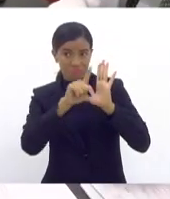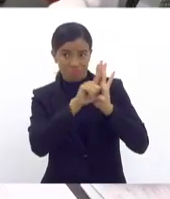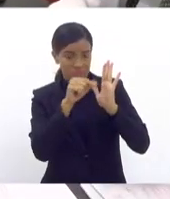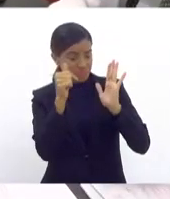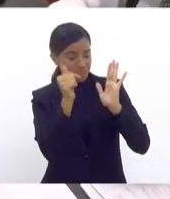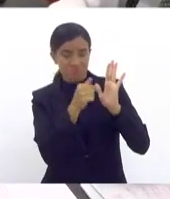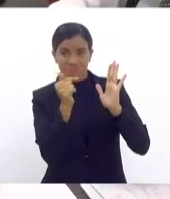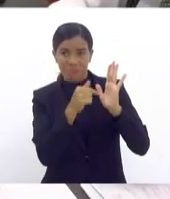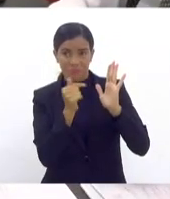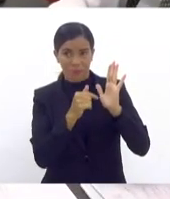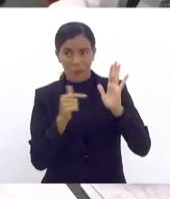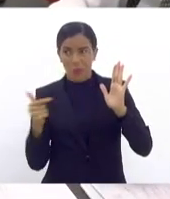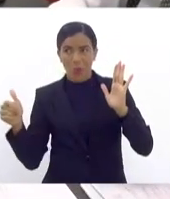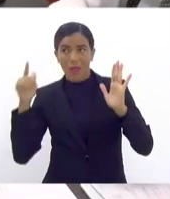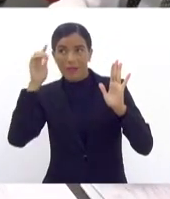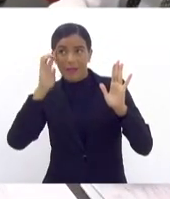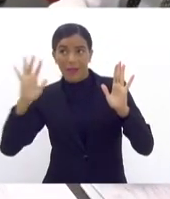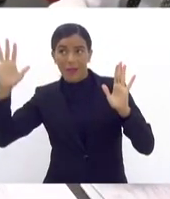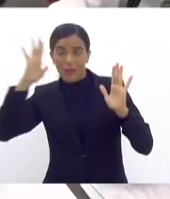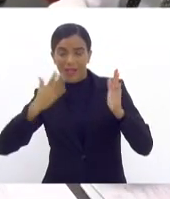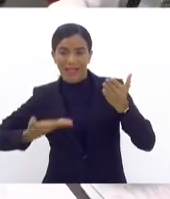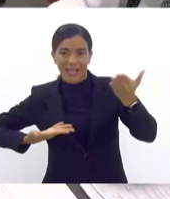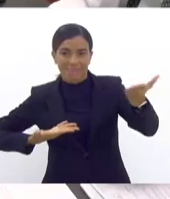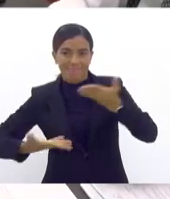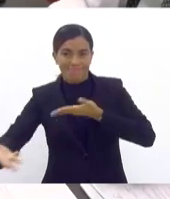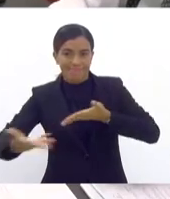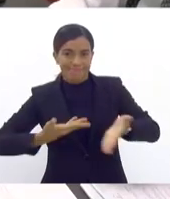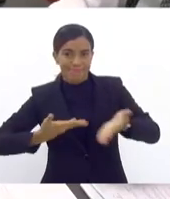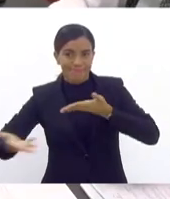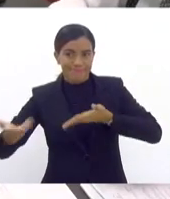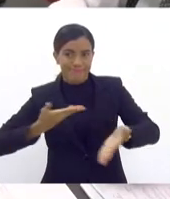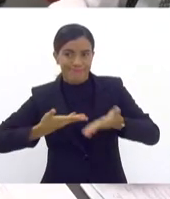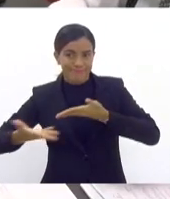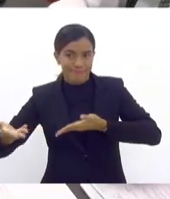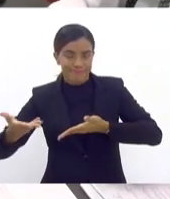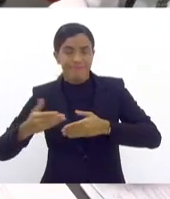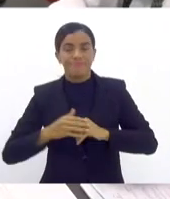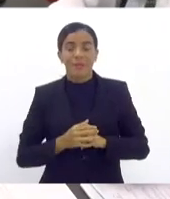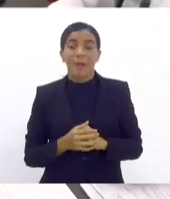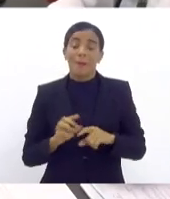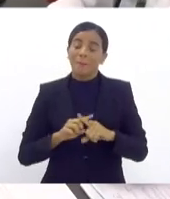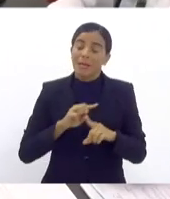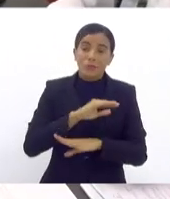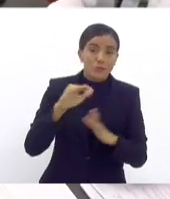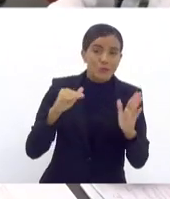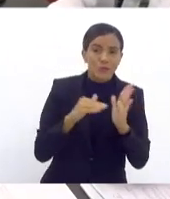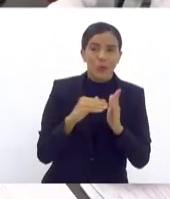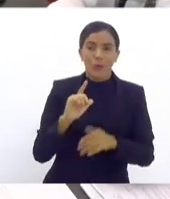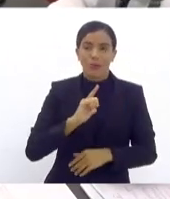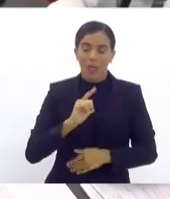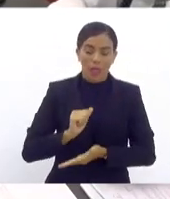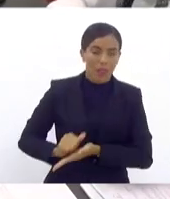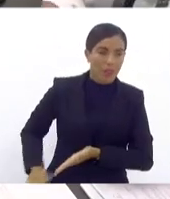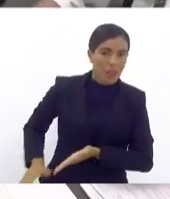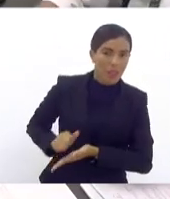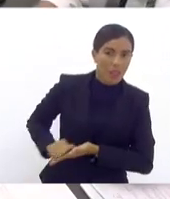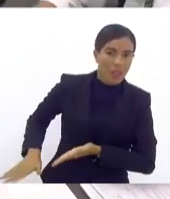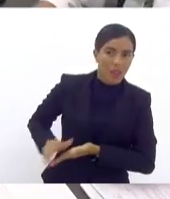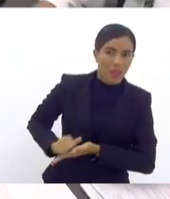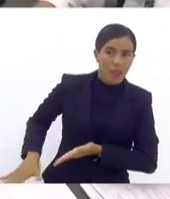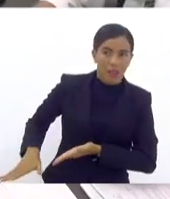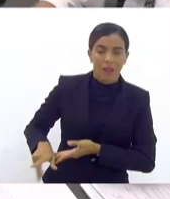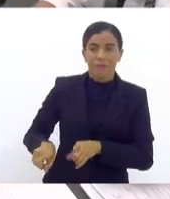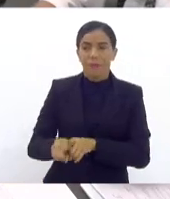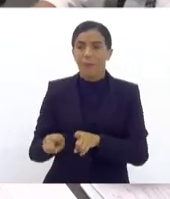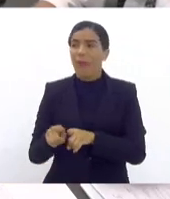não entra nesse aspecto da teoria da barganha ou não, né, por ser um valor ínfimo, mas tudo aquilo que gera despesa e não tem